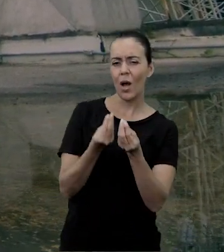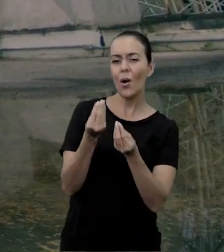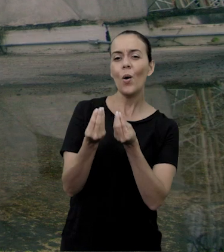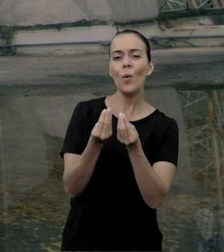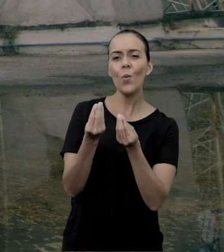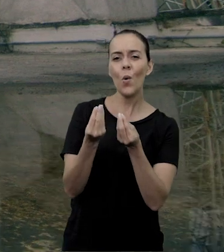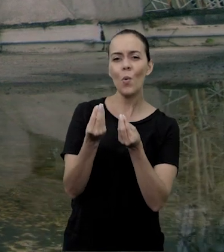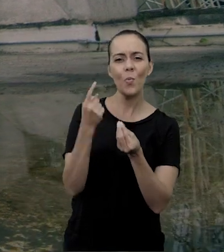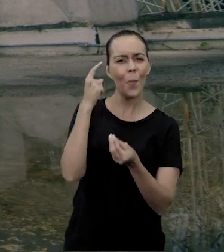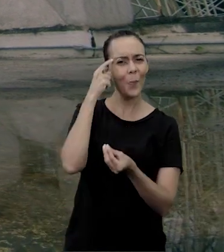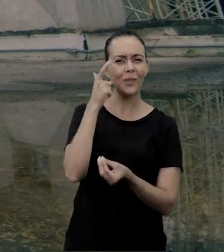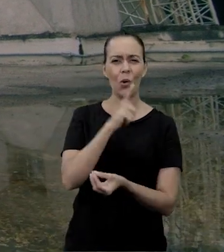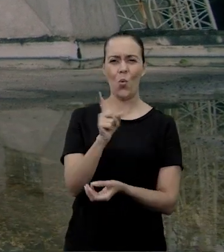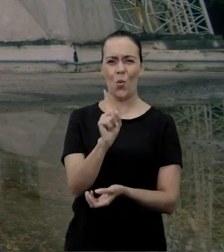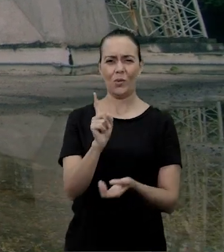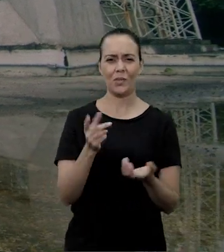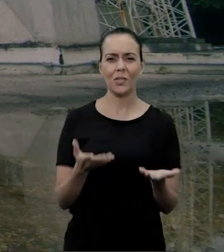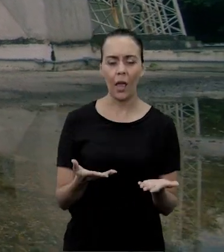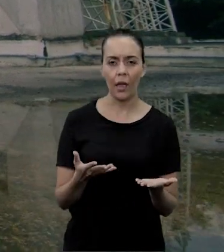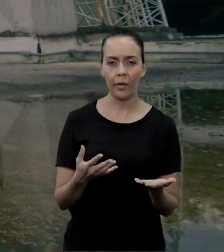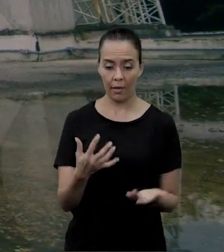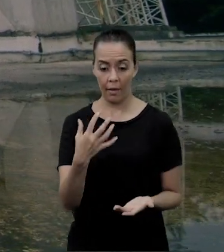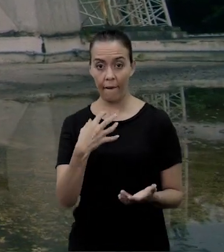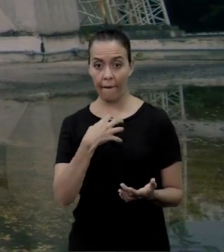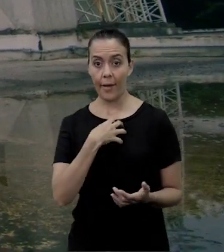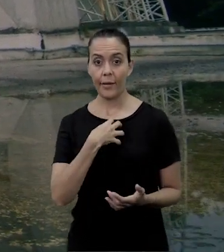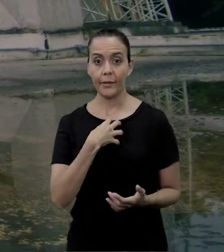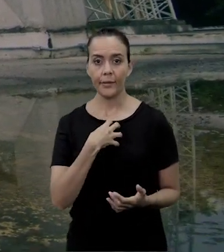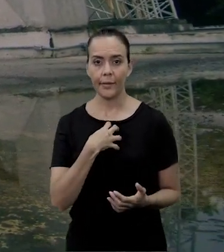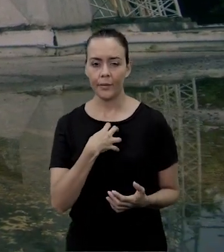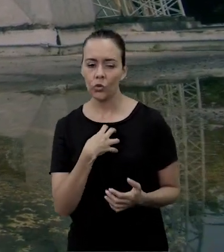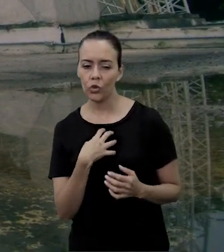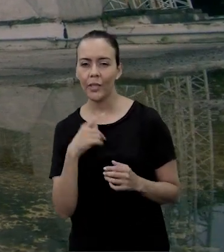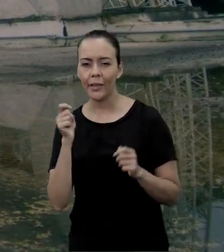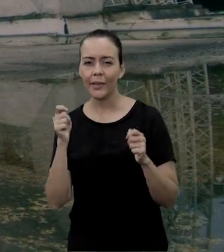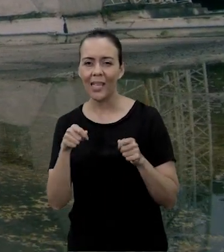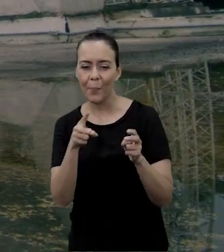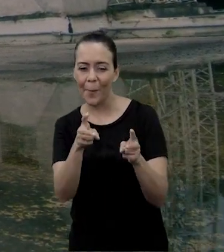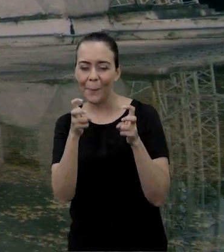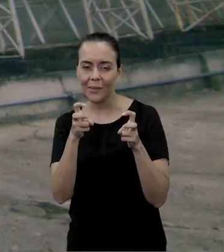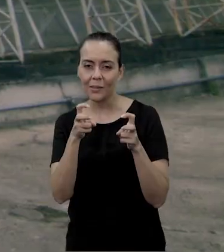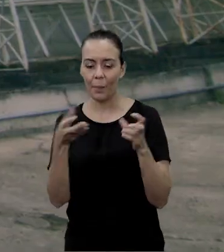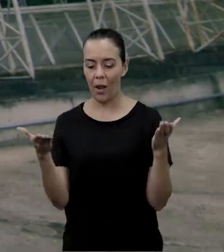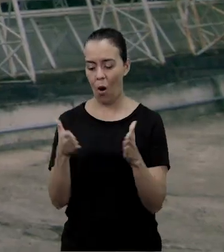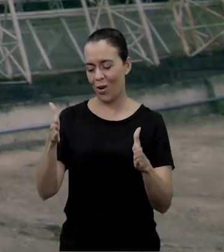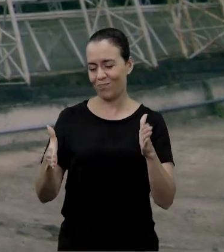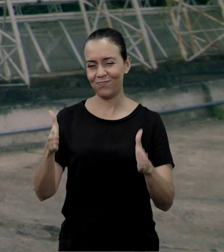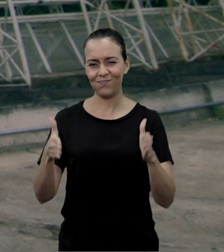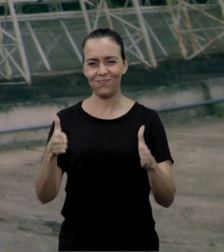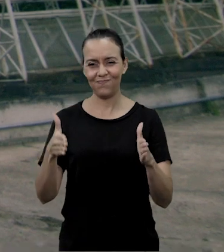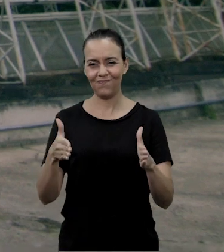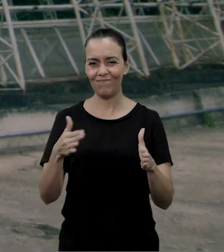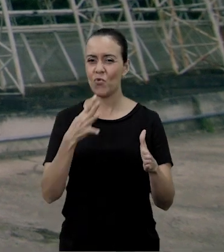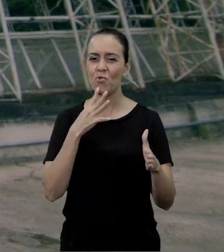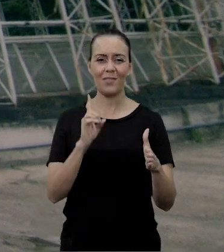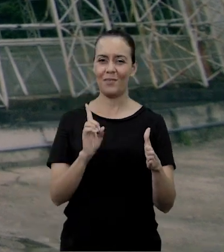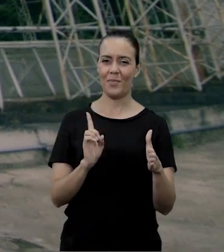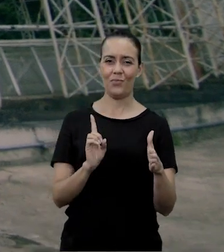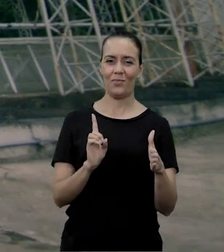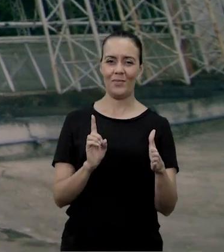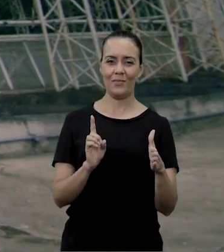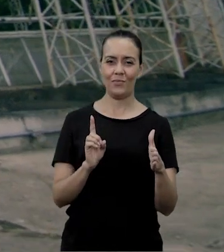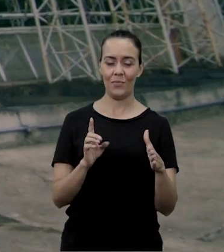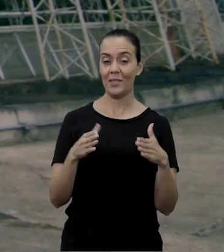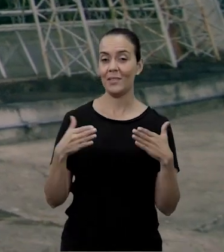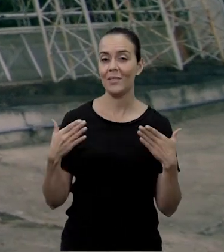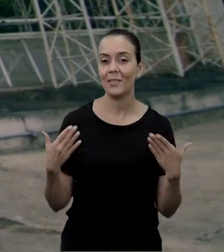de pensar é uma das características mais notáveis do nosso tempo. Isso em